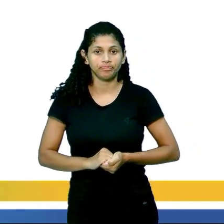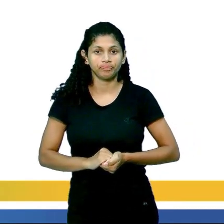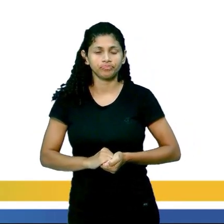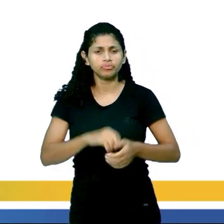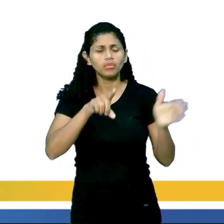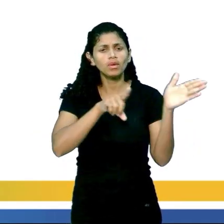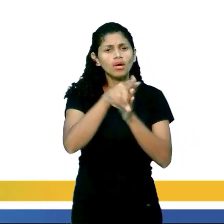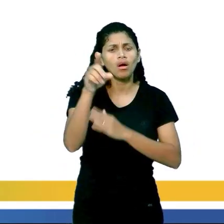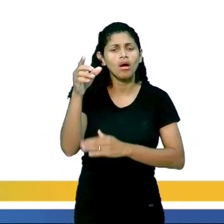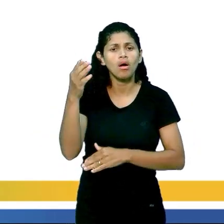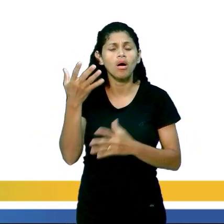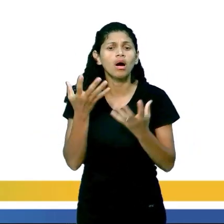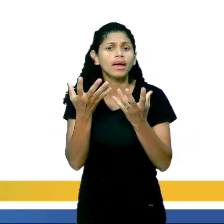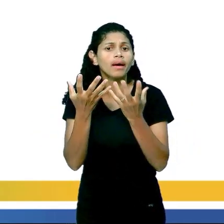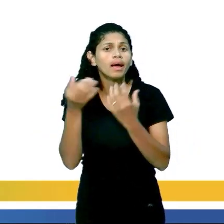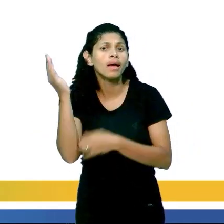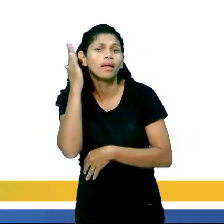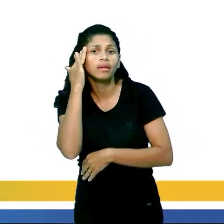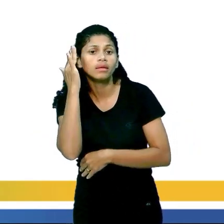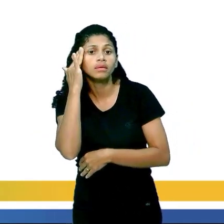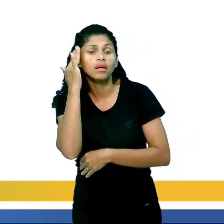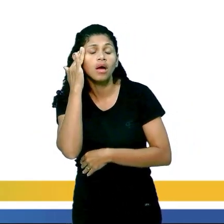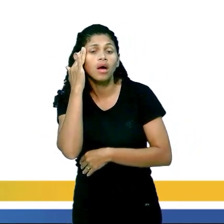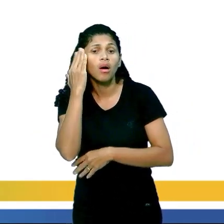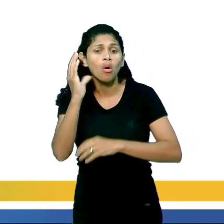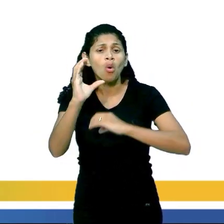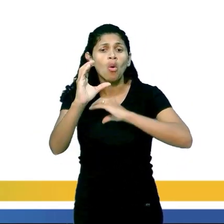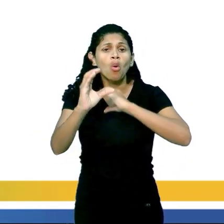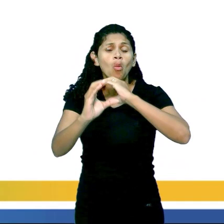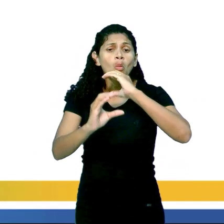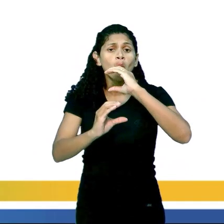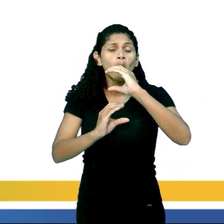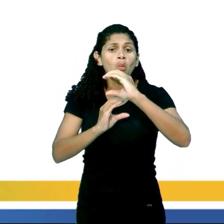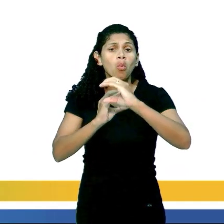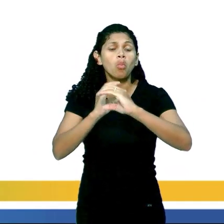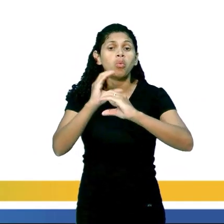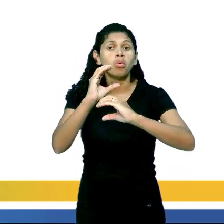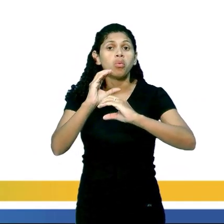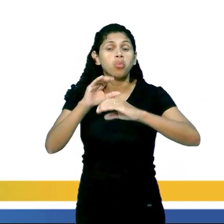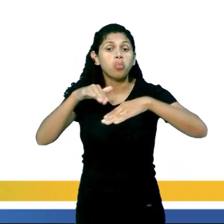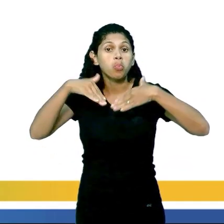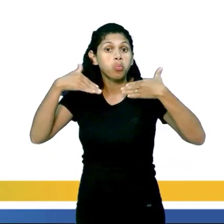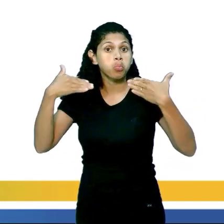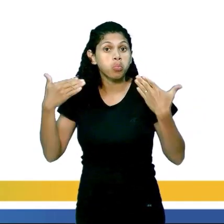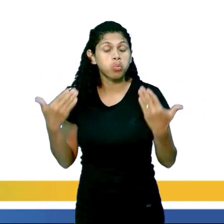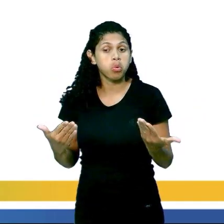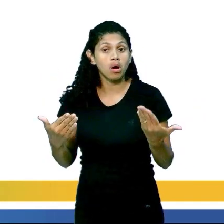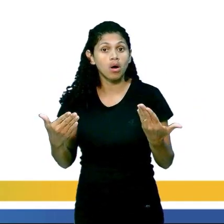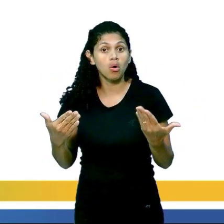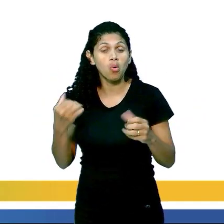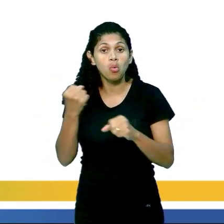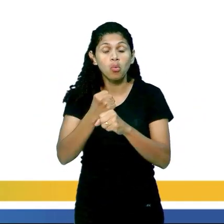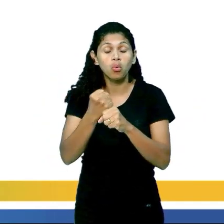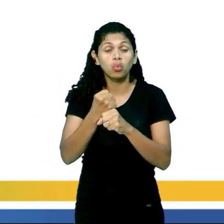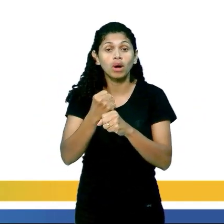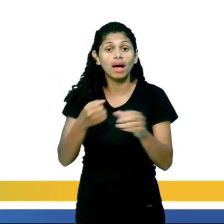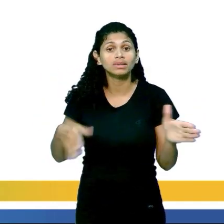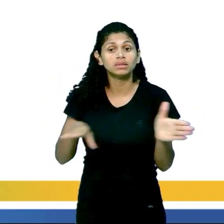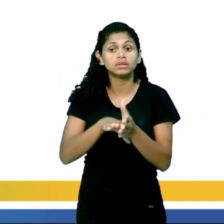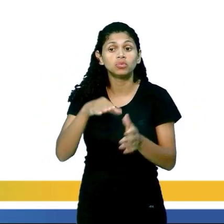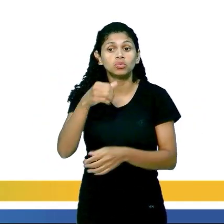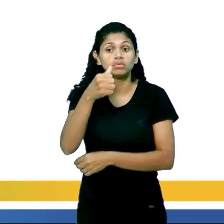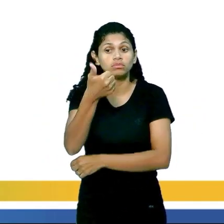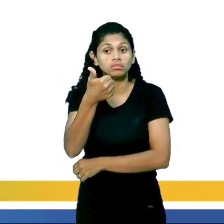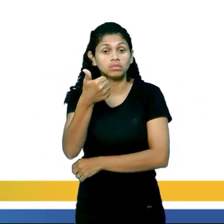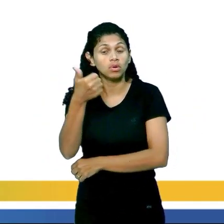quer saber em que ciclo a atividade magnética do Sol estará no ano de 2101. Assim, nós devemos calcular o N